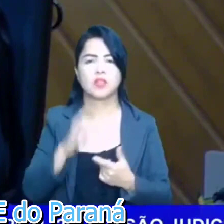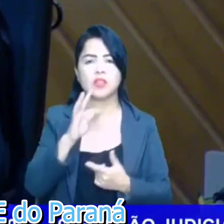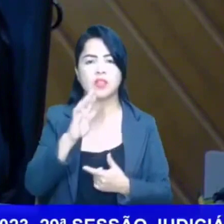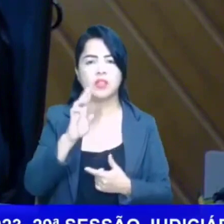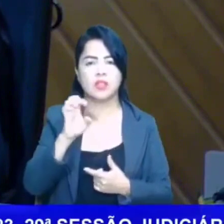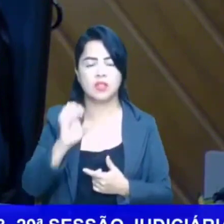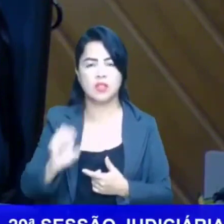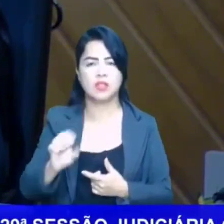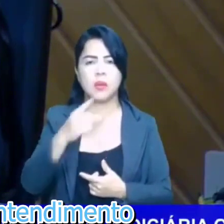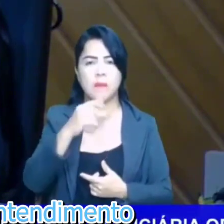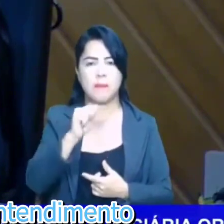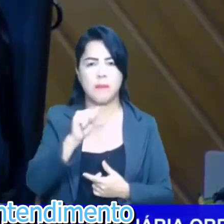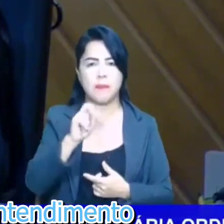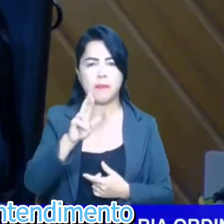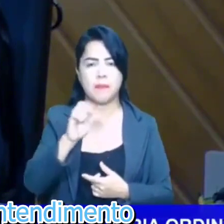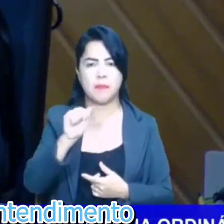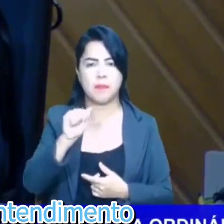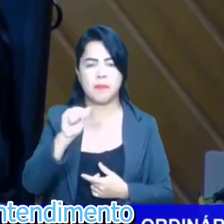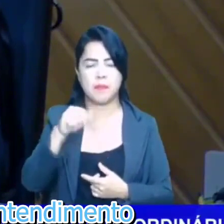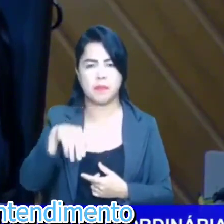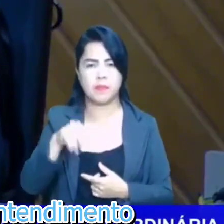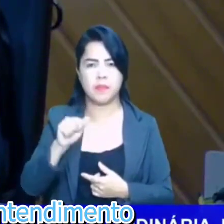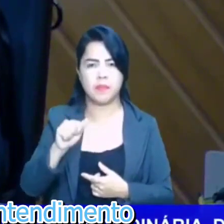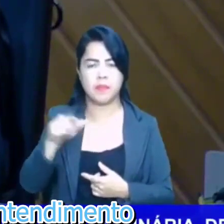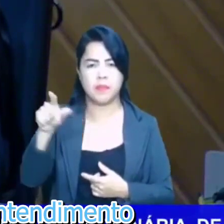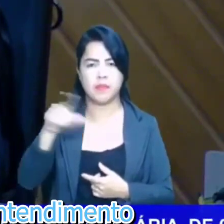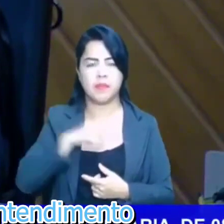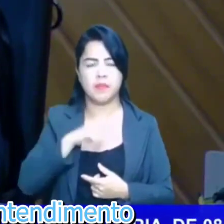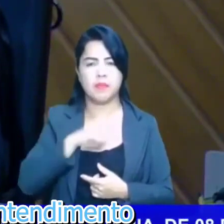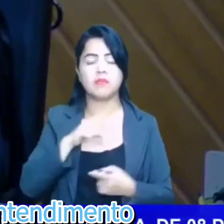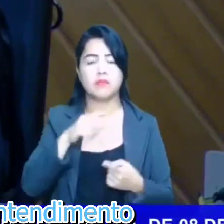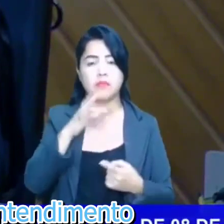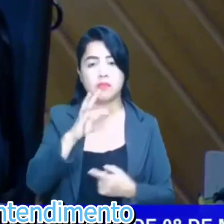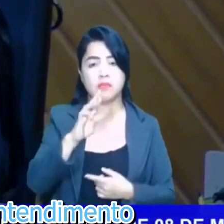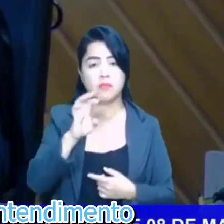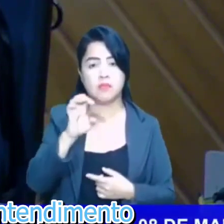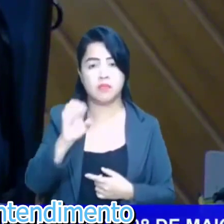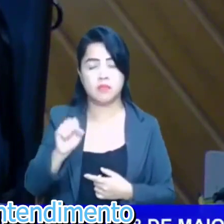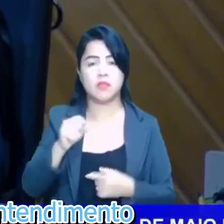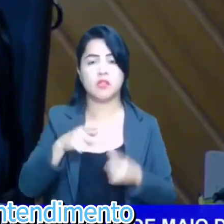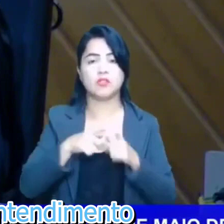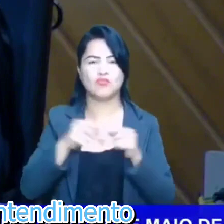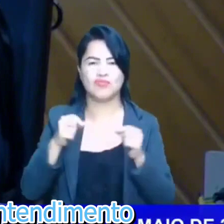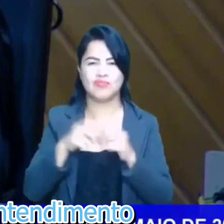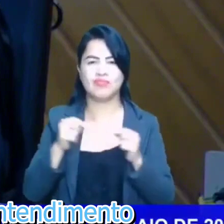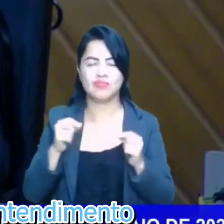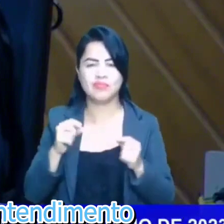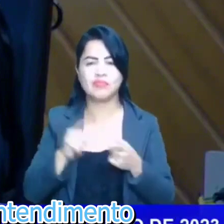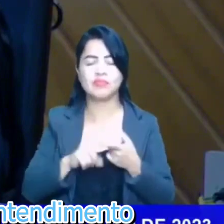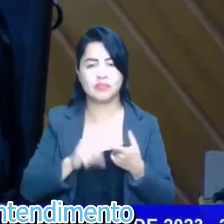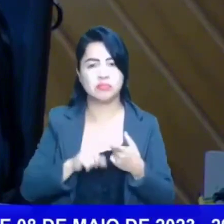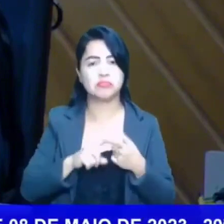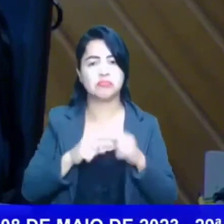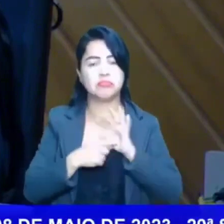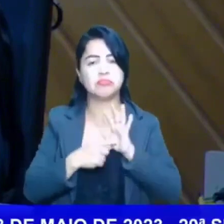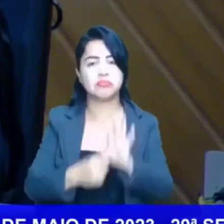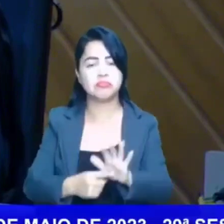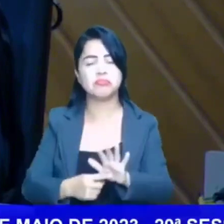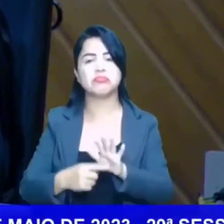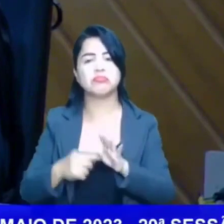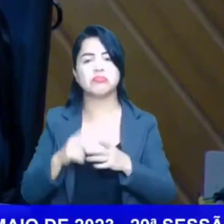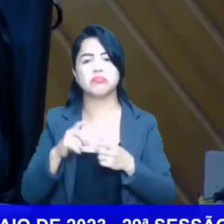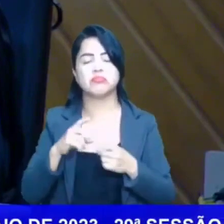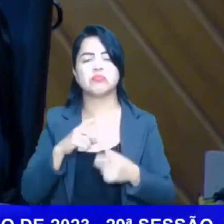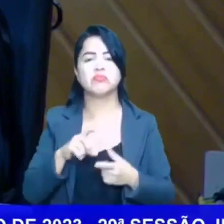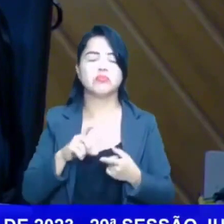do Paraná e TRE do Distrito Federal, que assim subsidiam este mesmo entendimento.